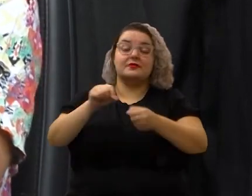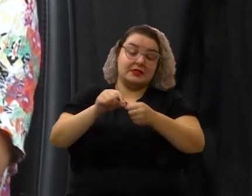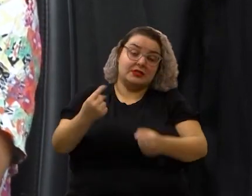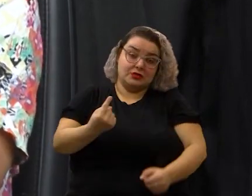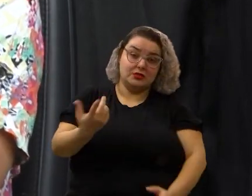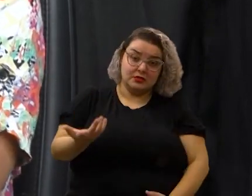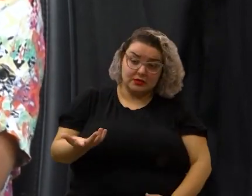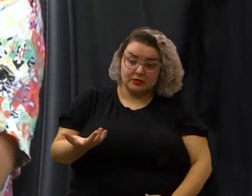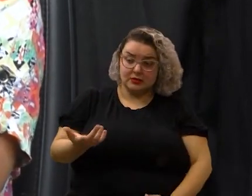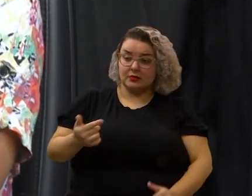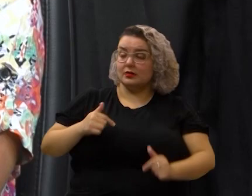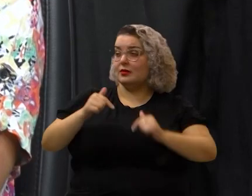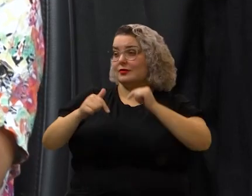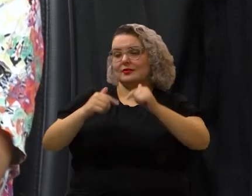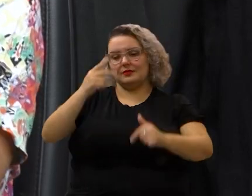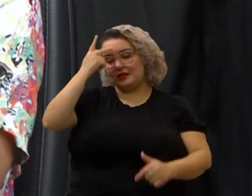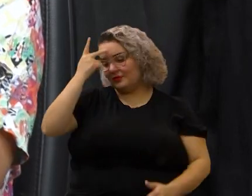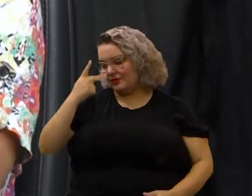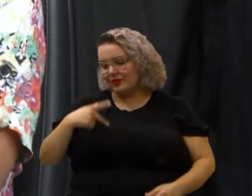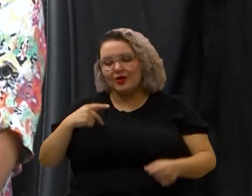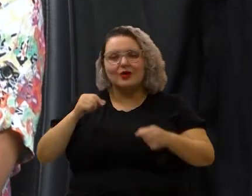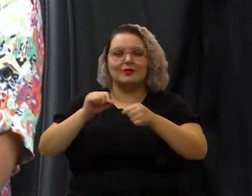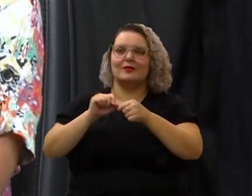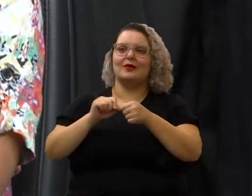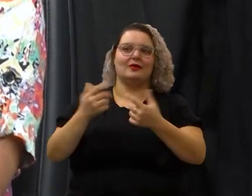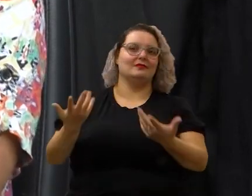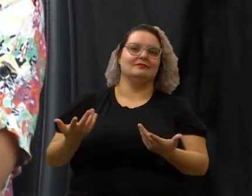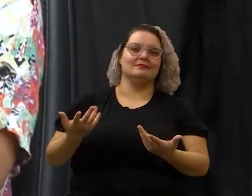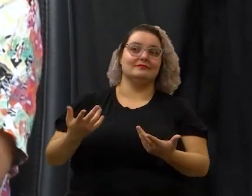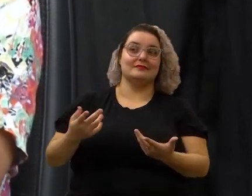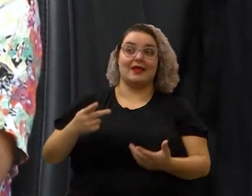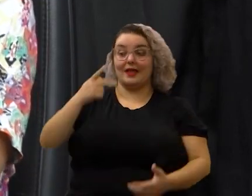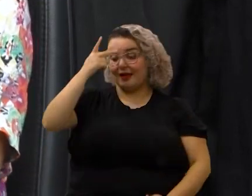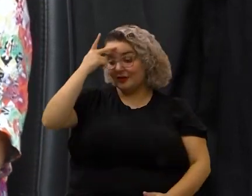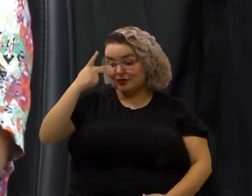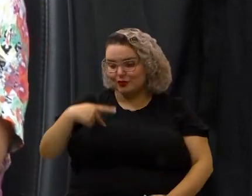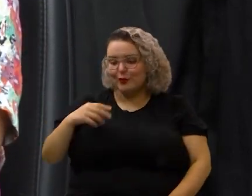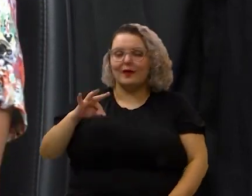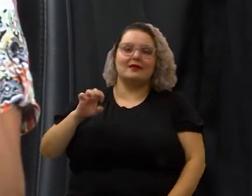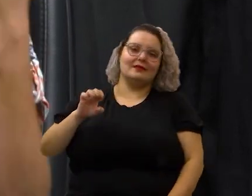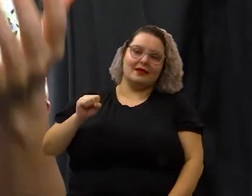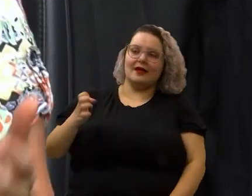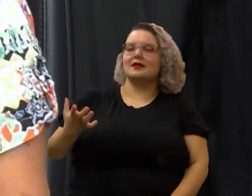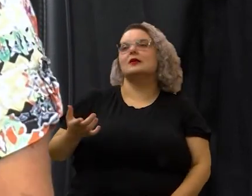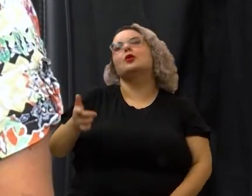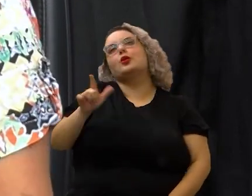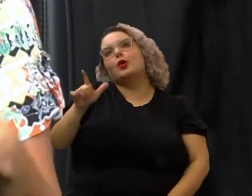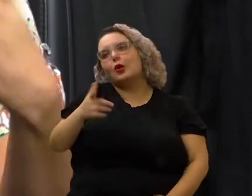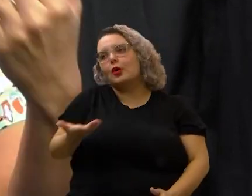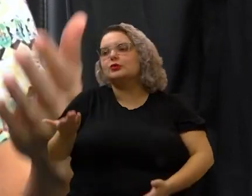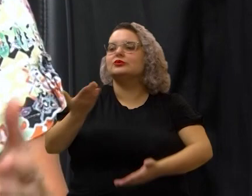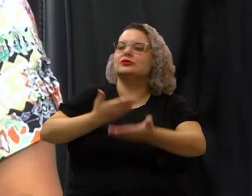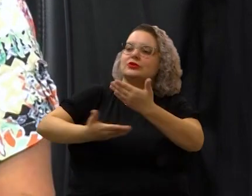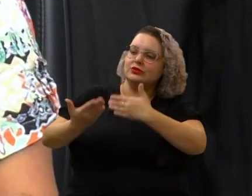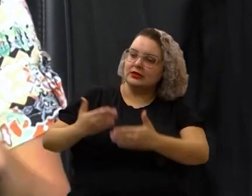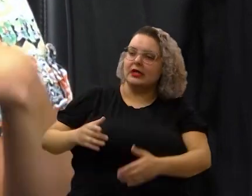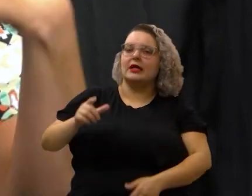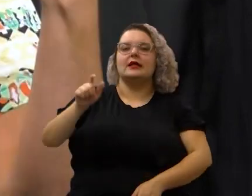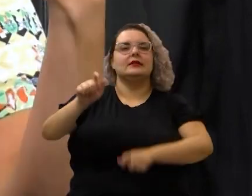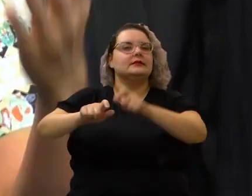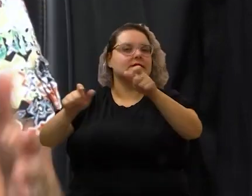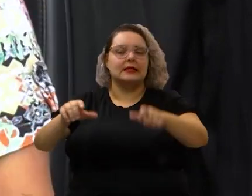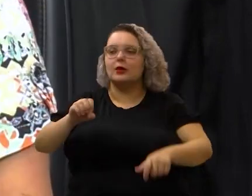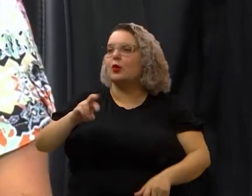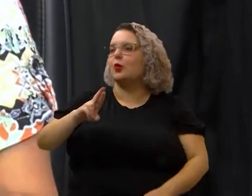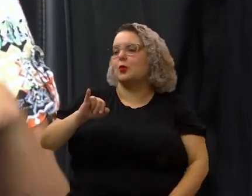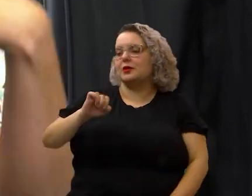fazer sozinho, né? É um Sim. trabalho que você tem que fazer. Que você tem que fazer a sua, né? É claro que você compartilha isso, tem o orientador, você